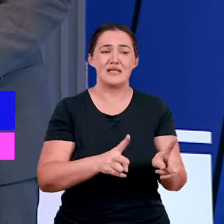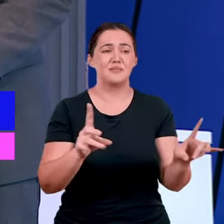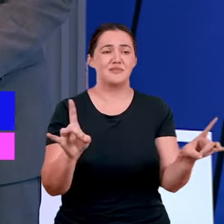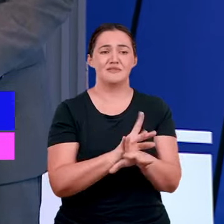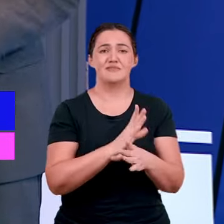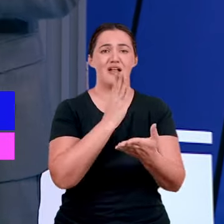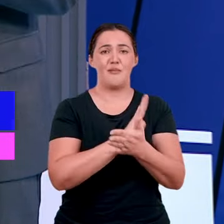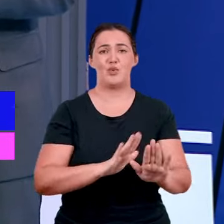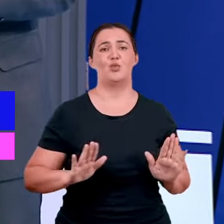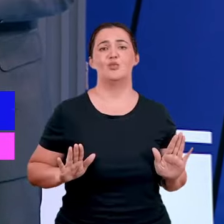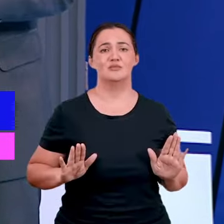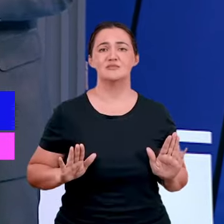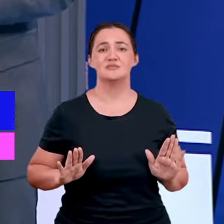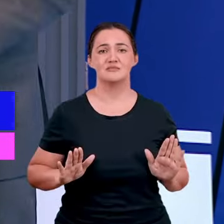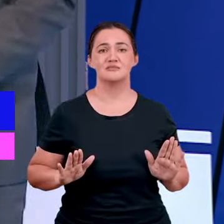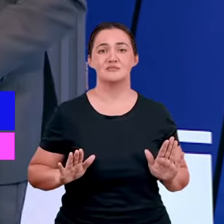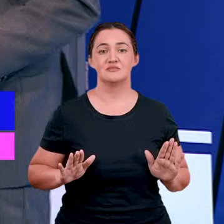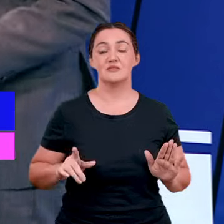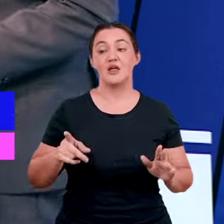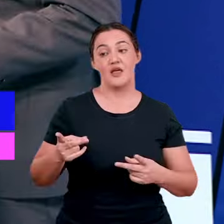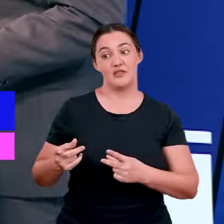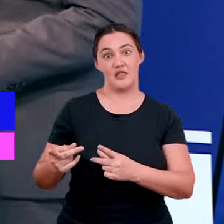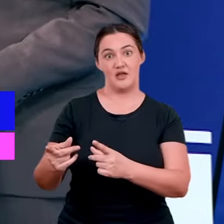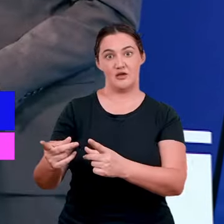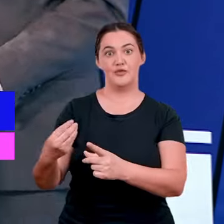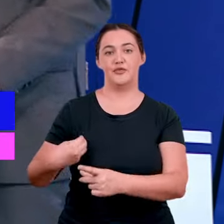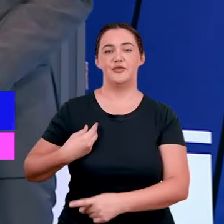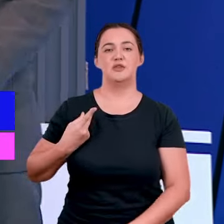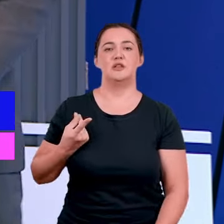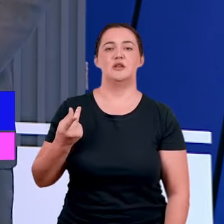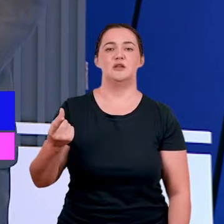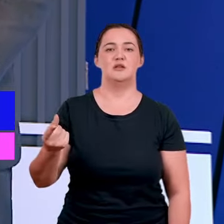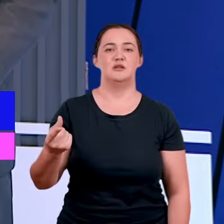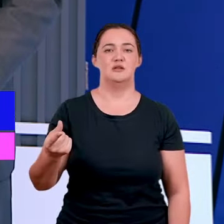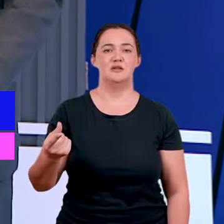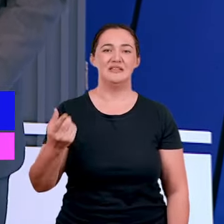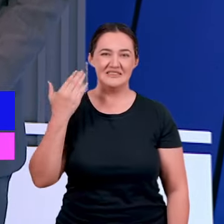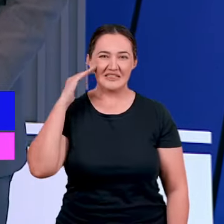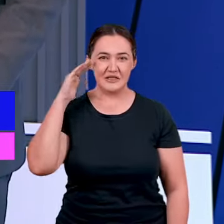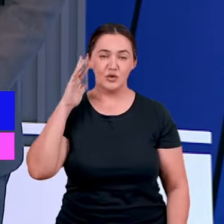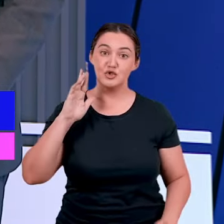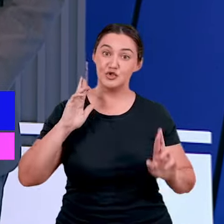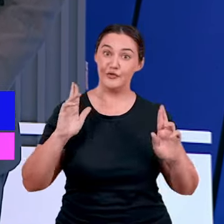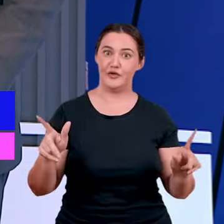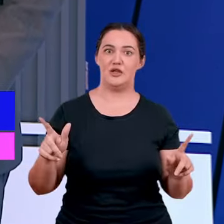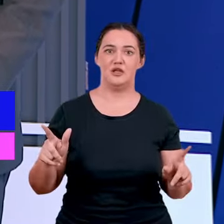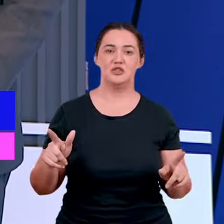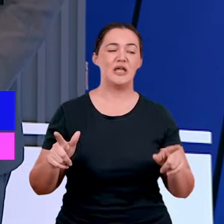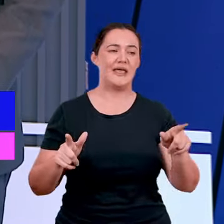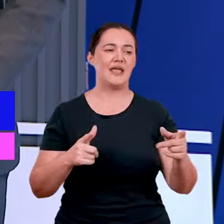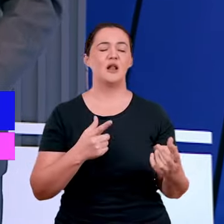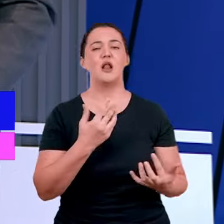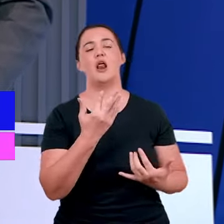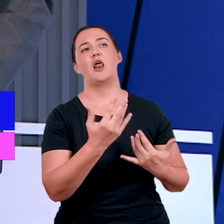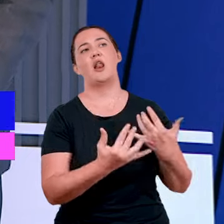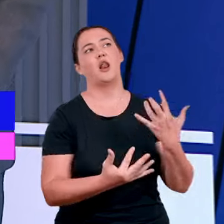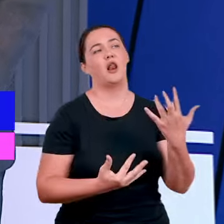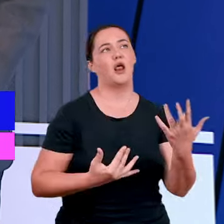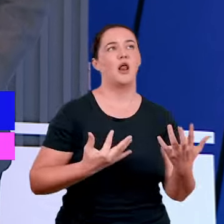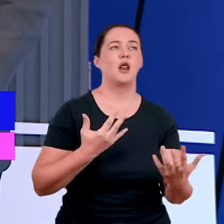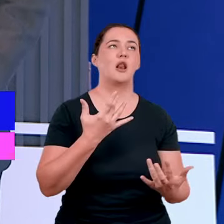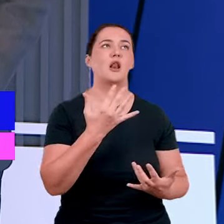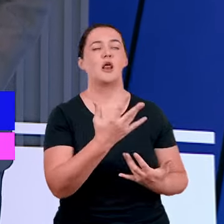sempre. Então, esse é o castigo eterno. Agora, eterno castigo é ficar apanhando eternamente, é ficar sendo